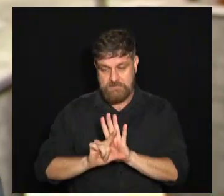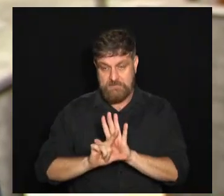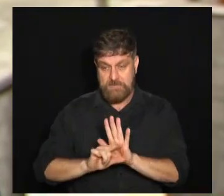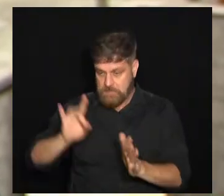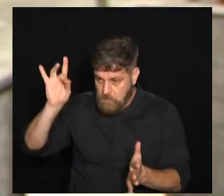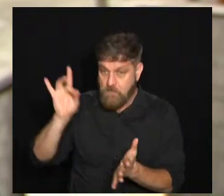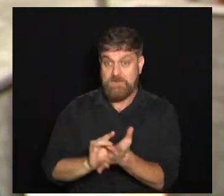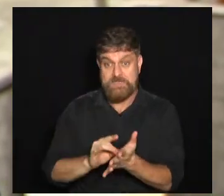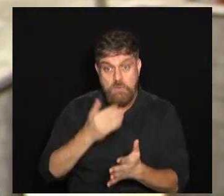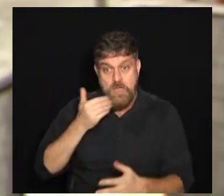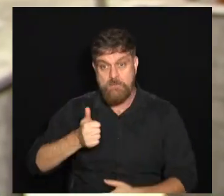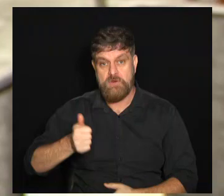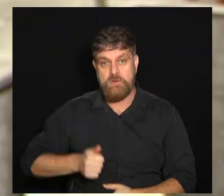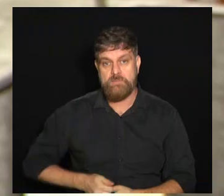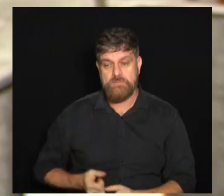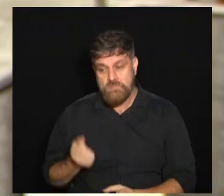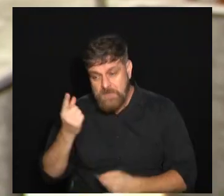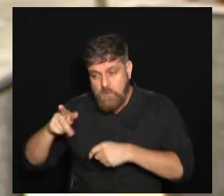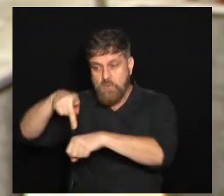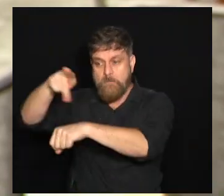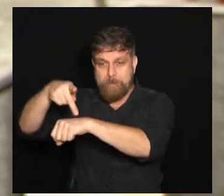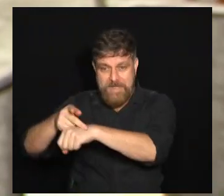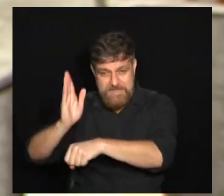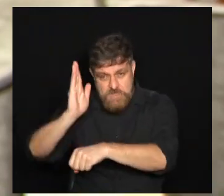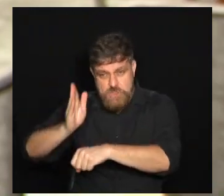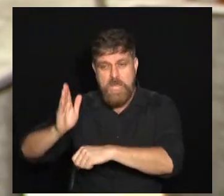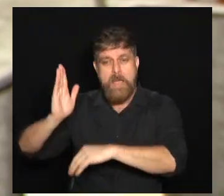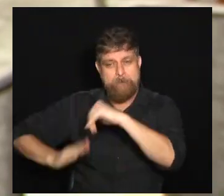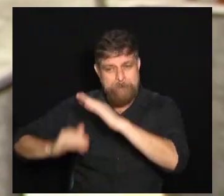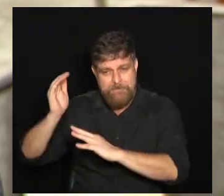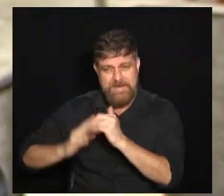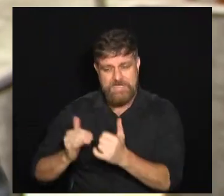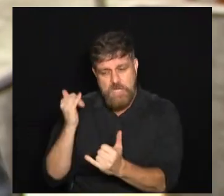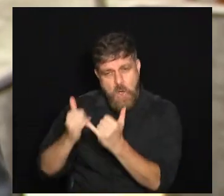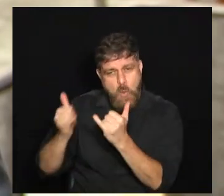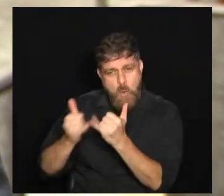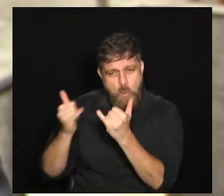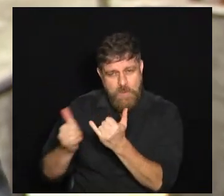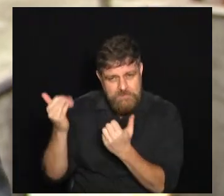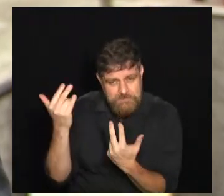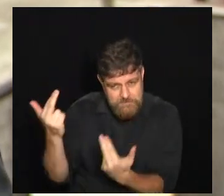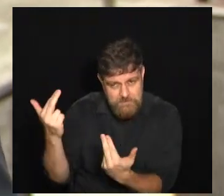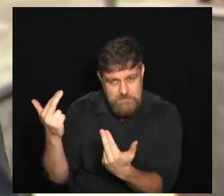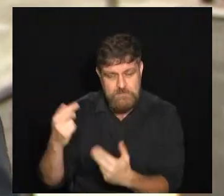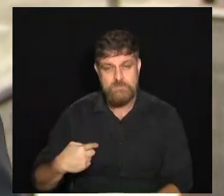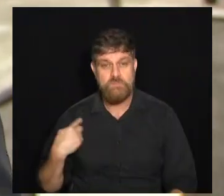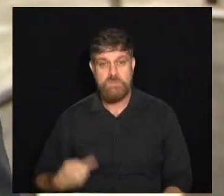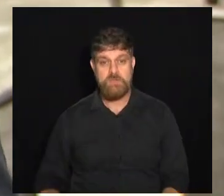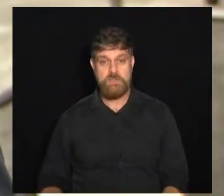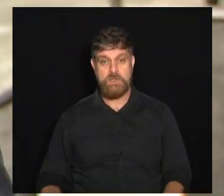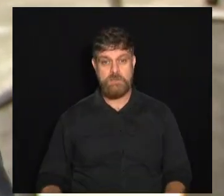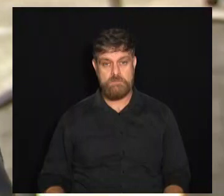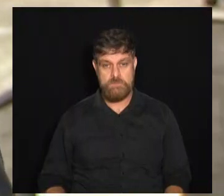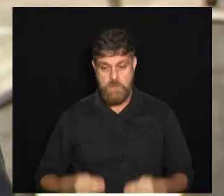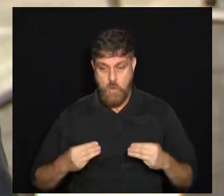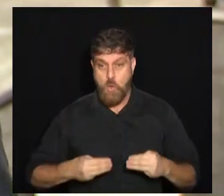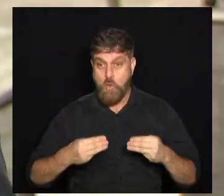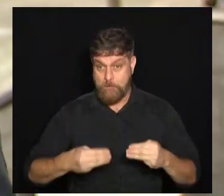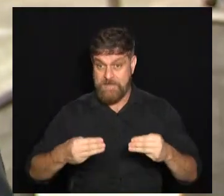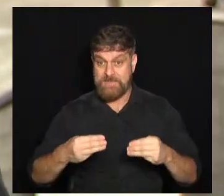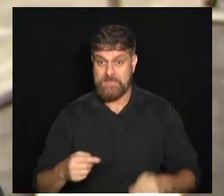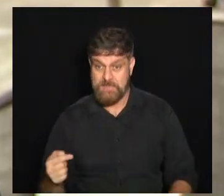melhor. Alguns países já tomaram medidas semelhantes, parecidas, e o próprio ministro Paulo